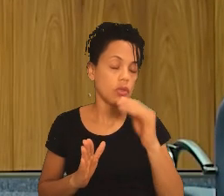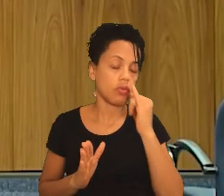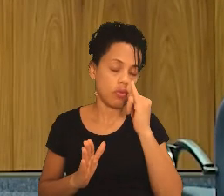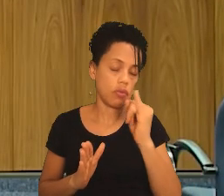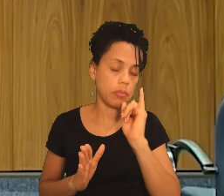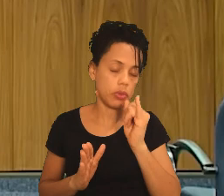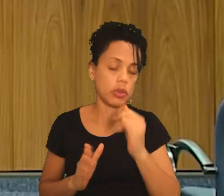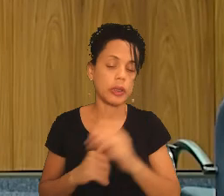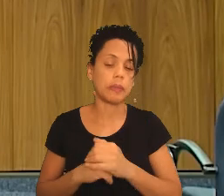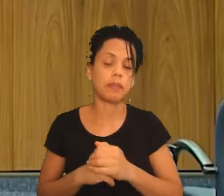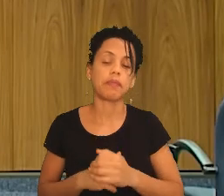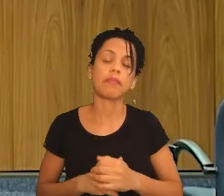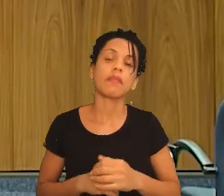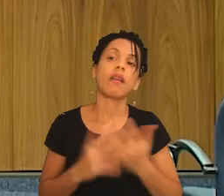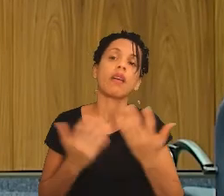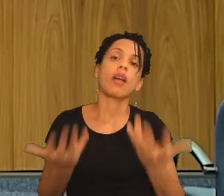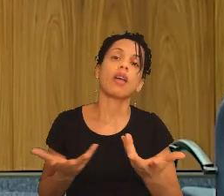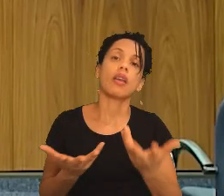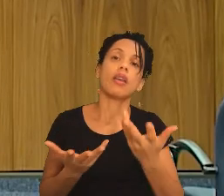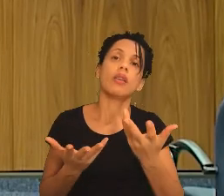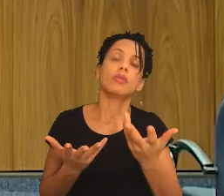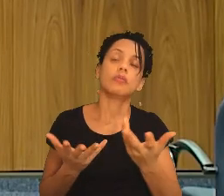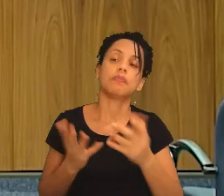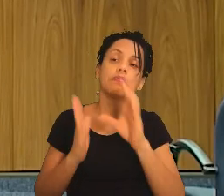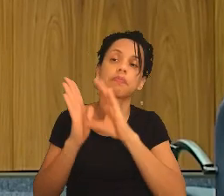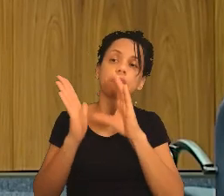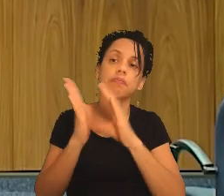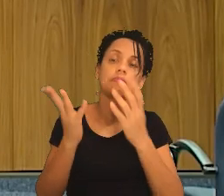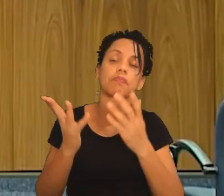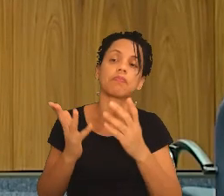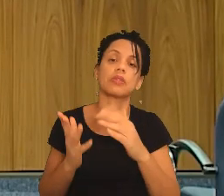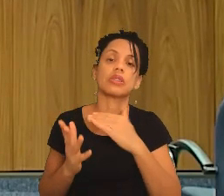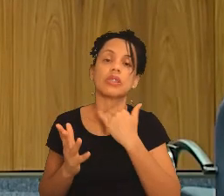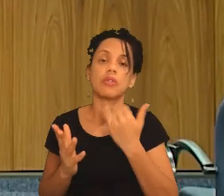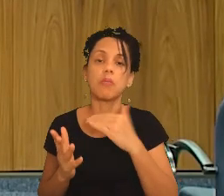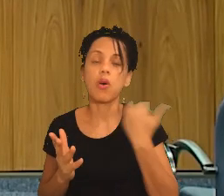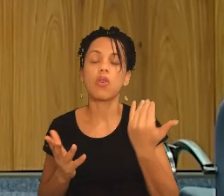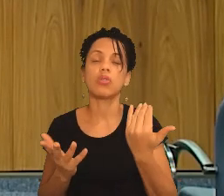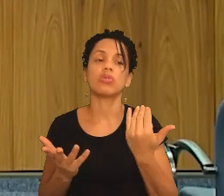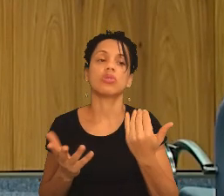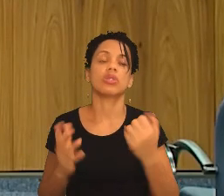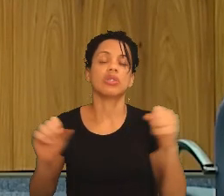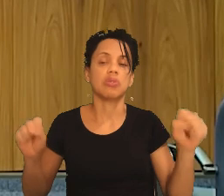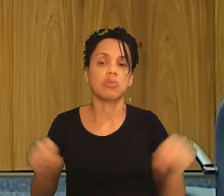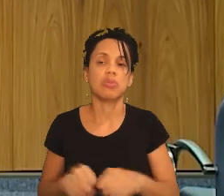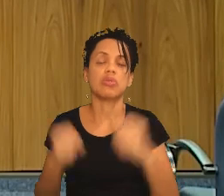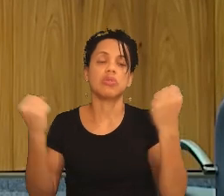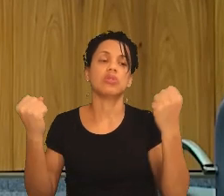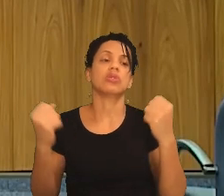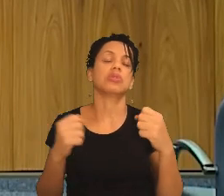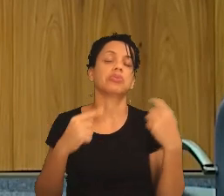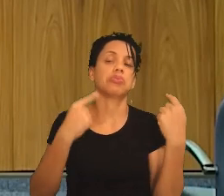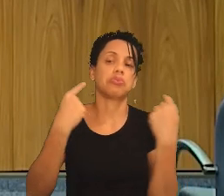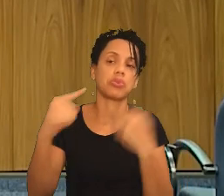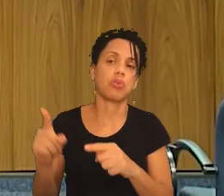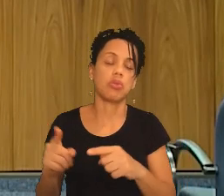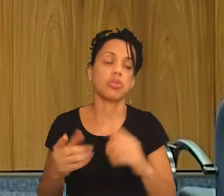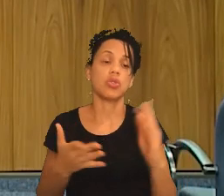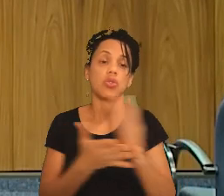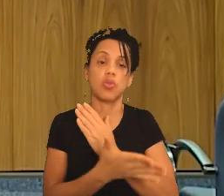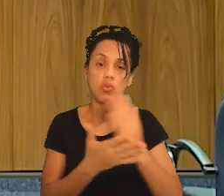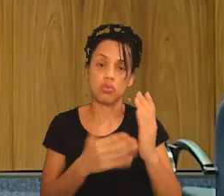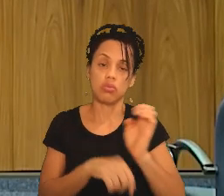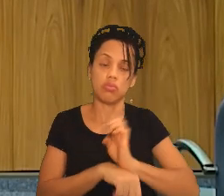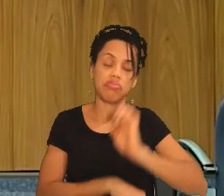esse capítulo da nossa história. Não só com esse capítulo, como o Douglas disse, e eu ainda vou mencionar, mas